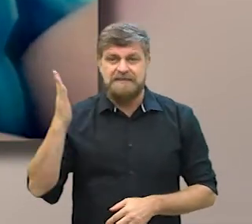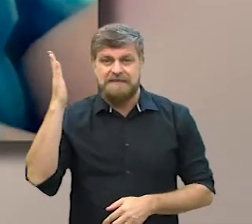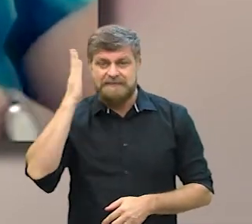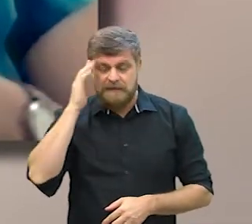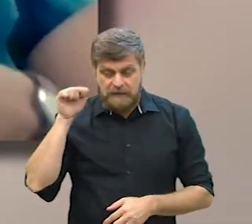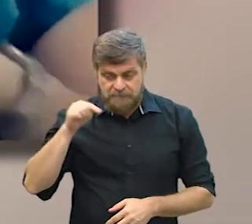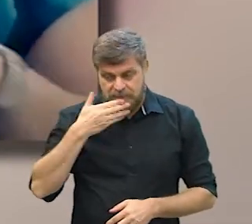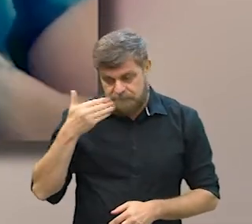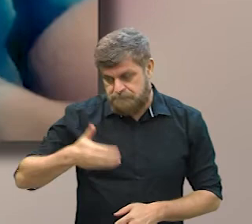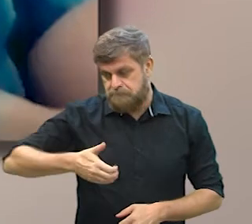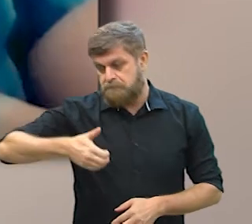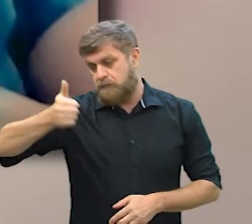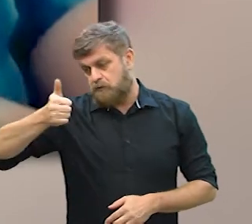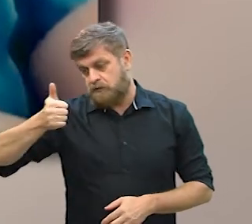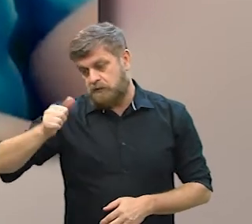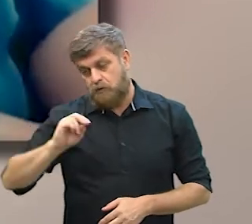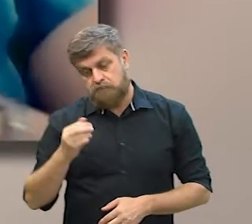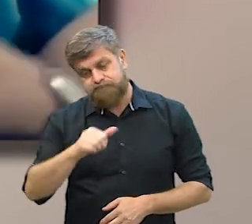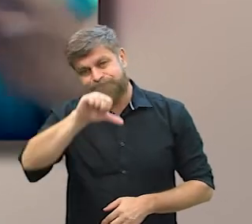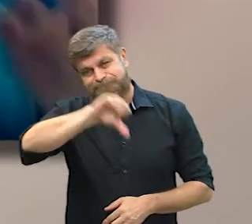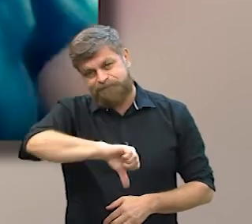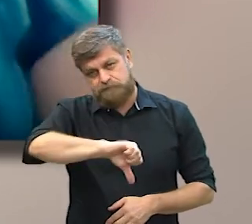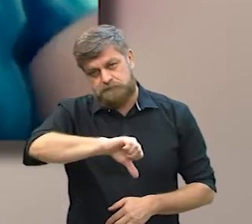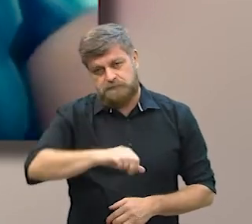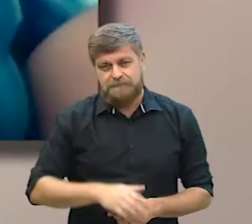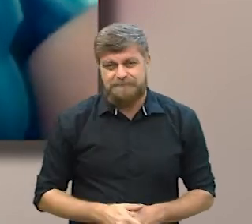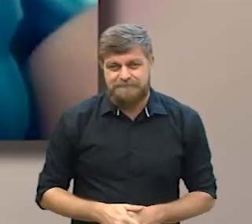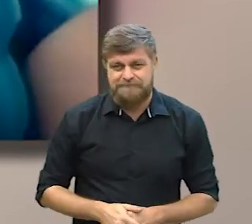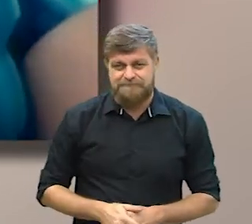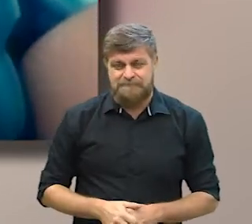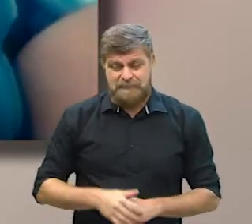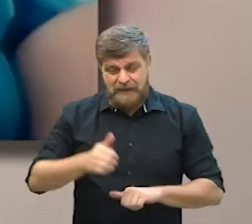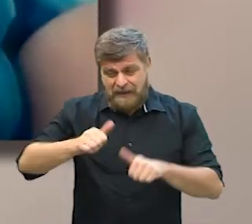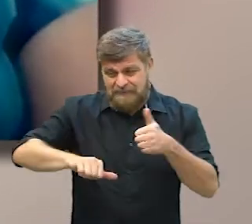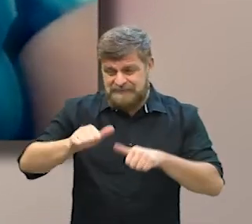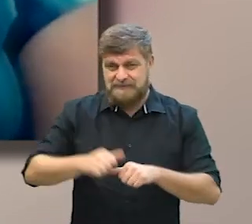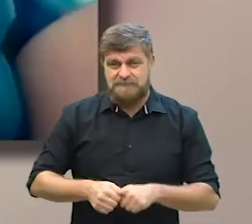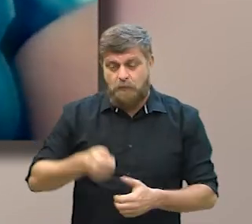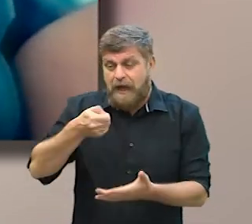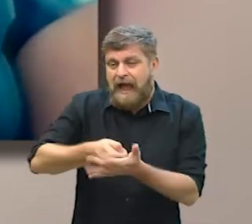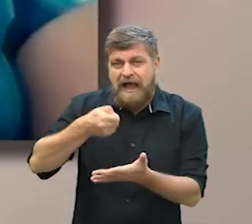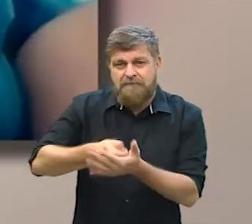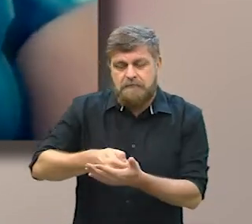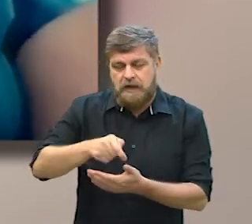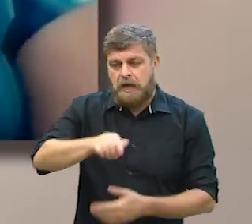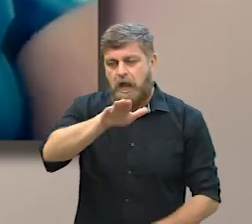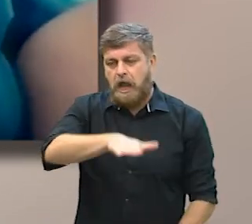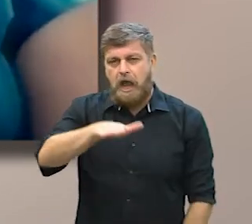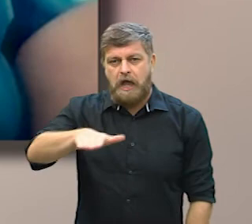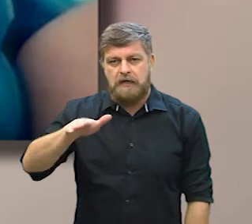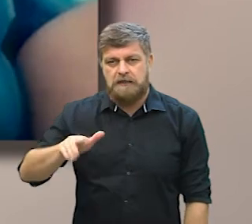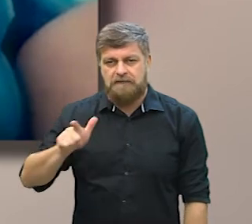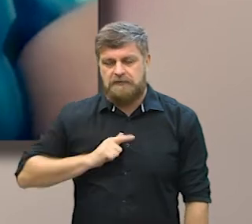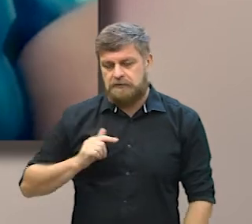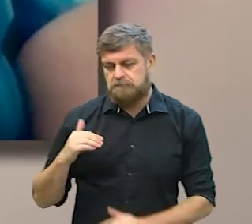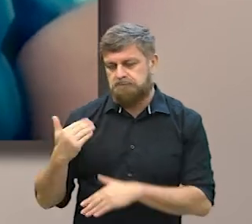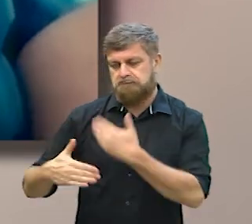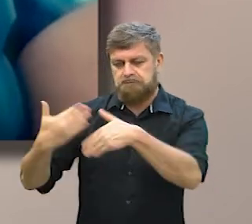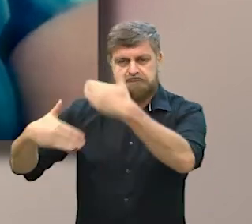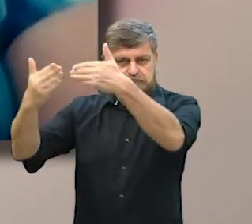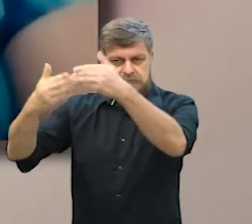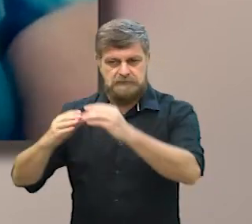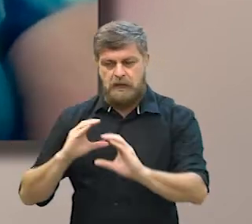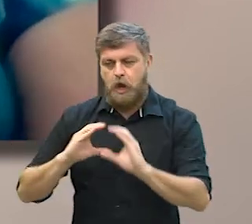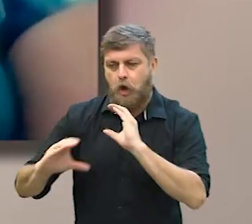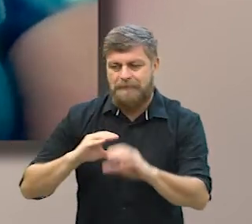poder fazer um prognóstico melhor ou pior. E não é dizer que essa criança vai